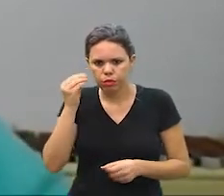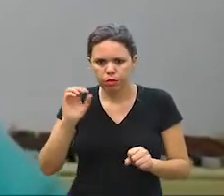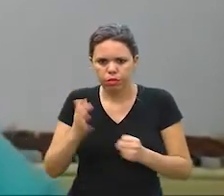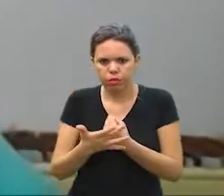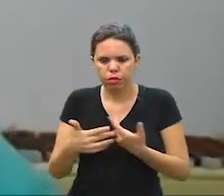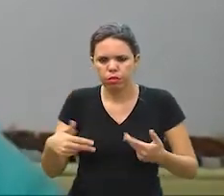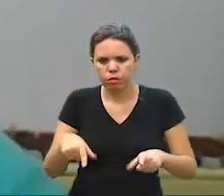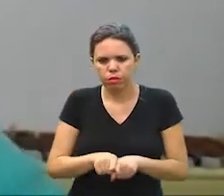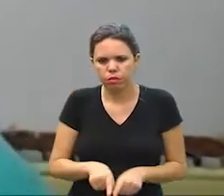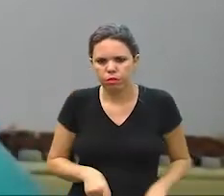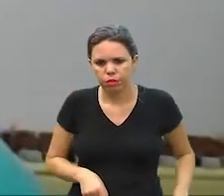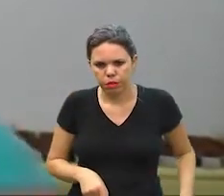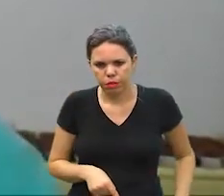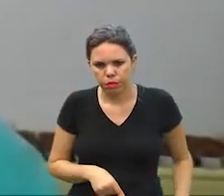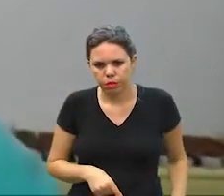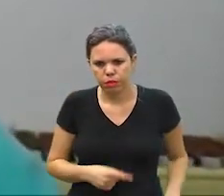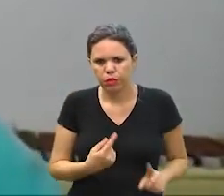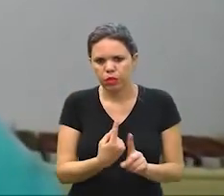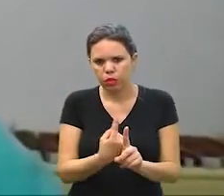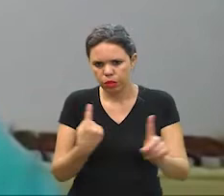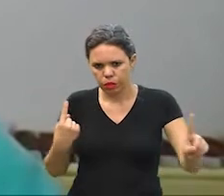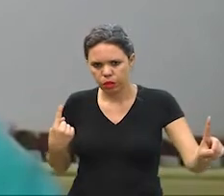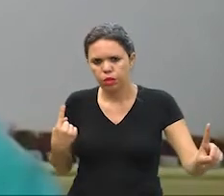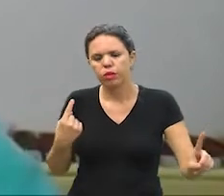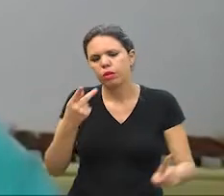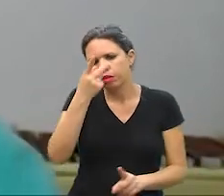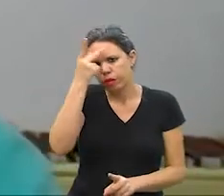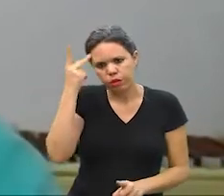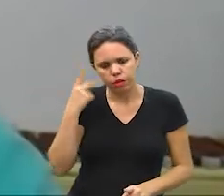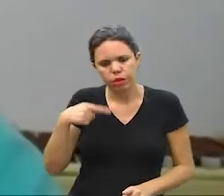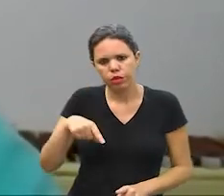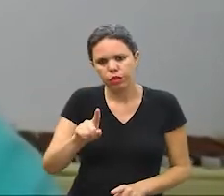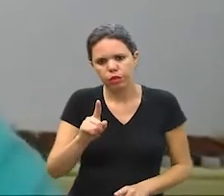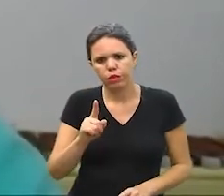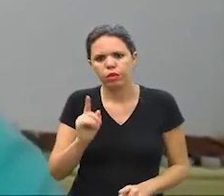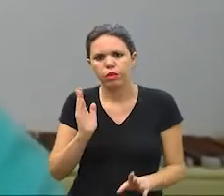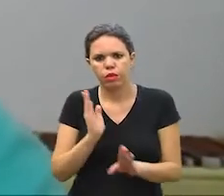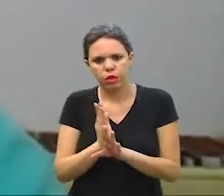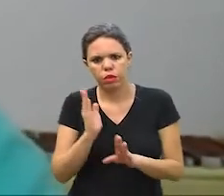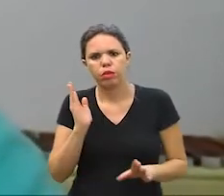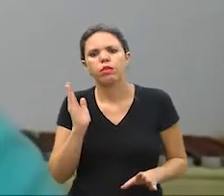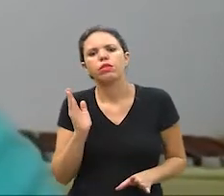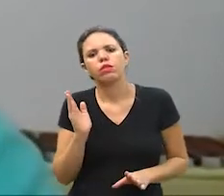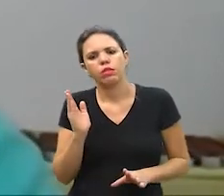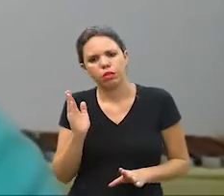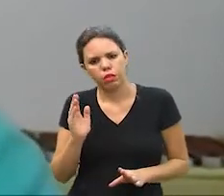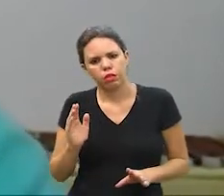tenha o isolamento de quem foi